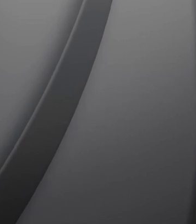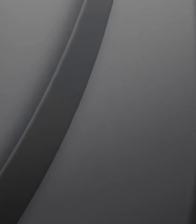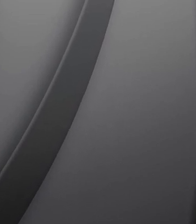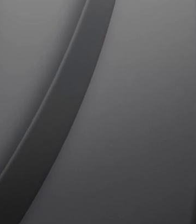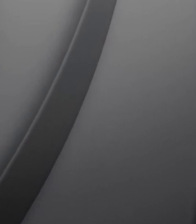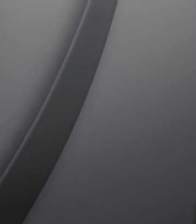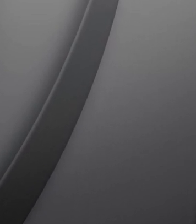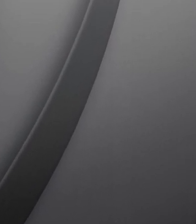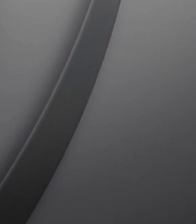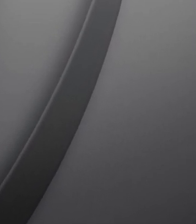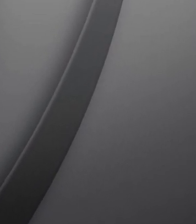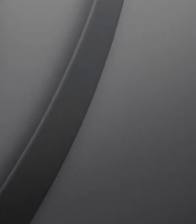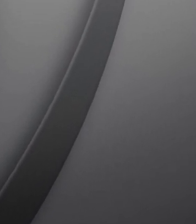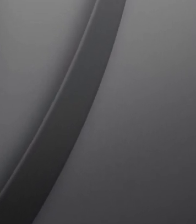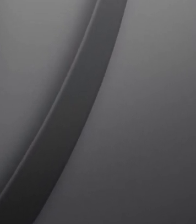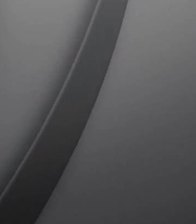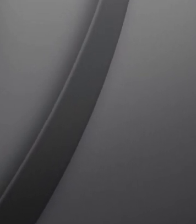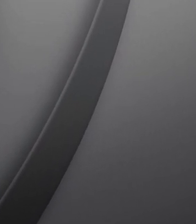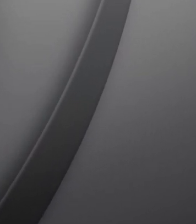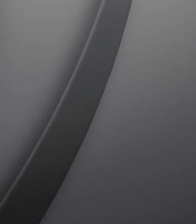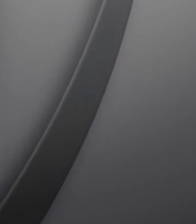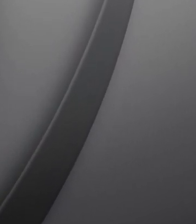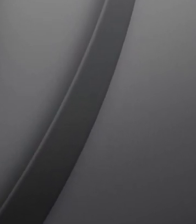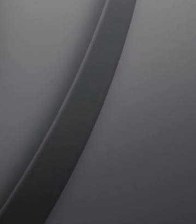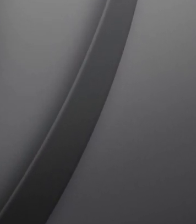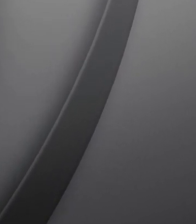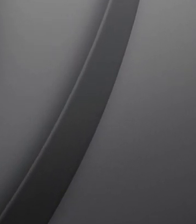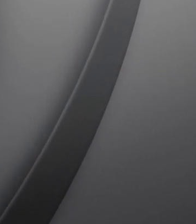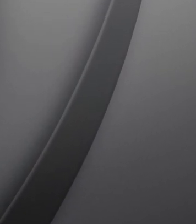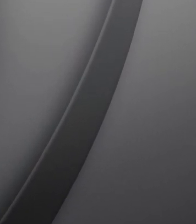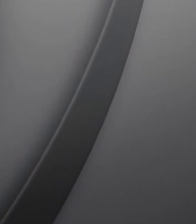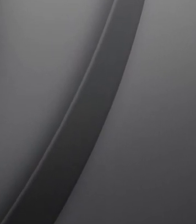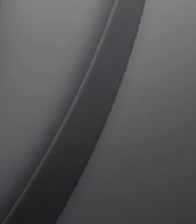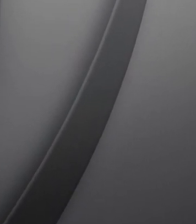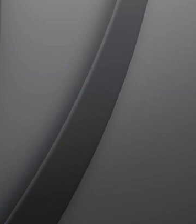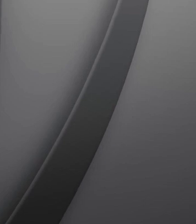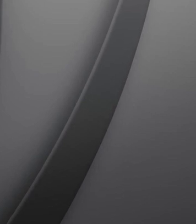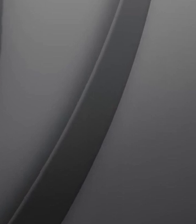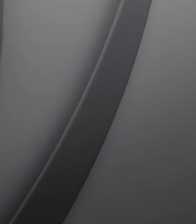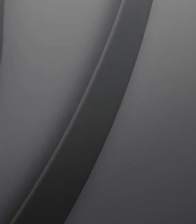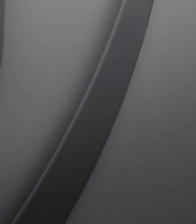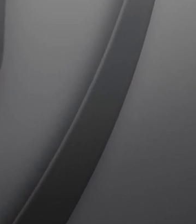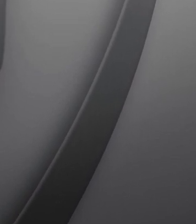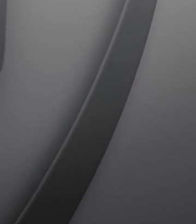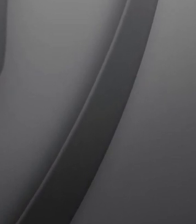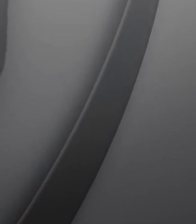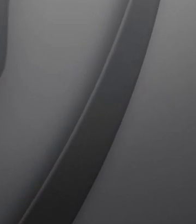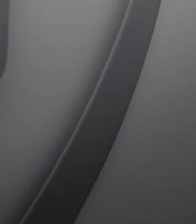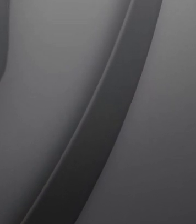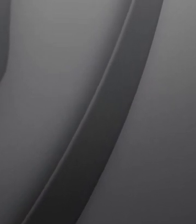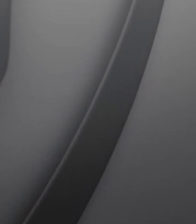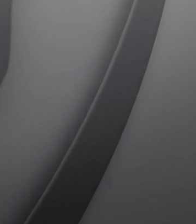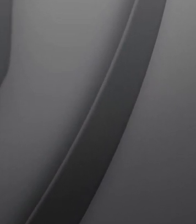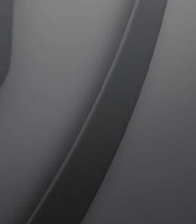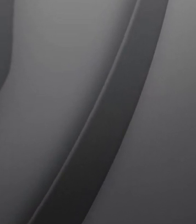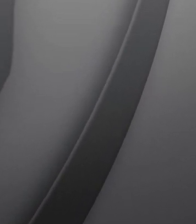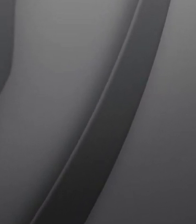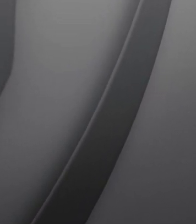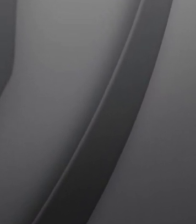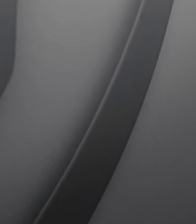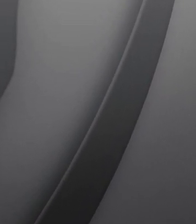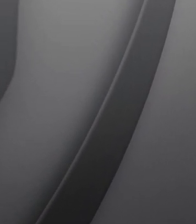canal do YouTube curta a página no Facebook siga o perfil no